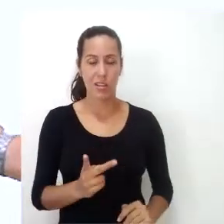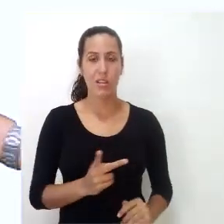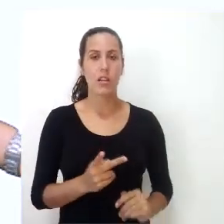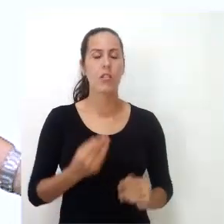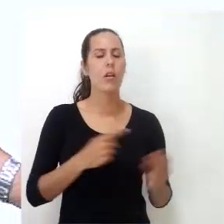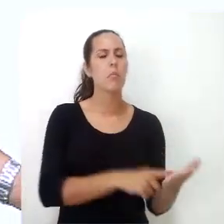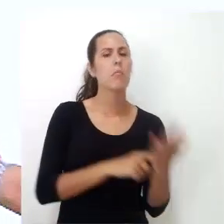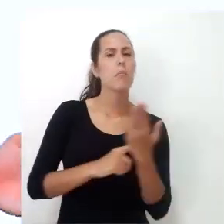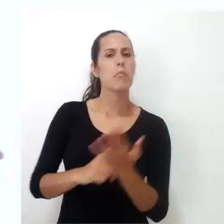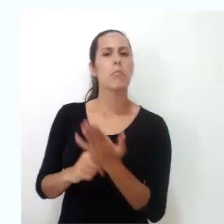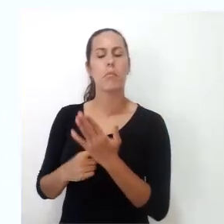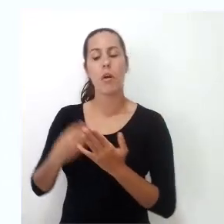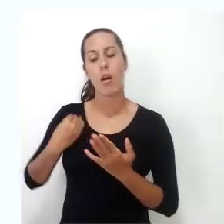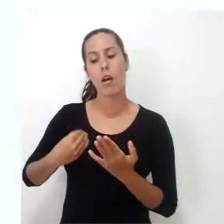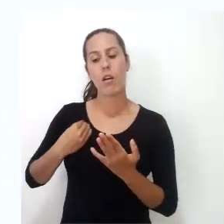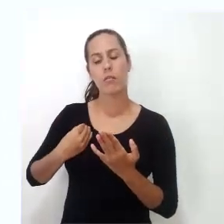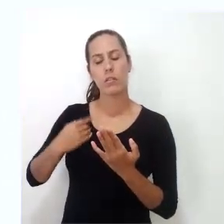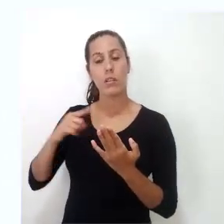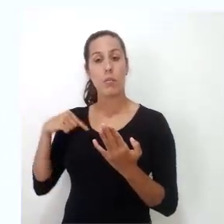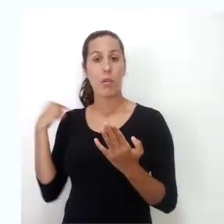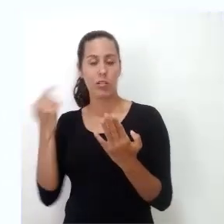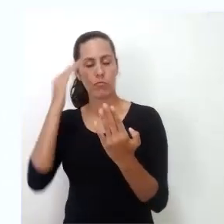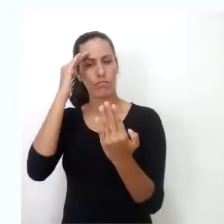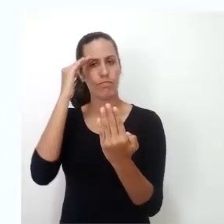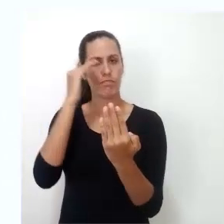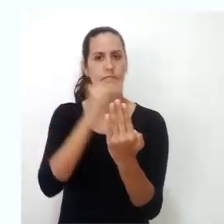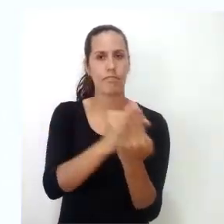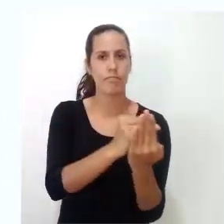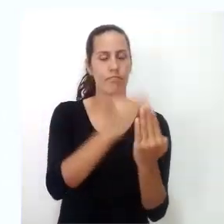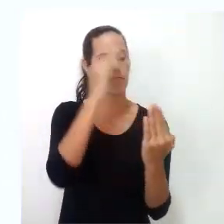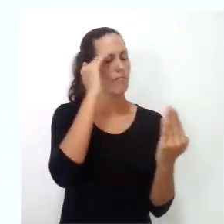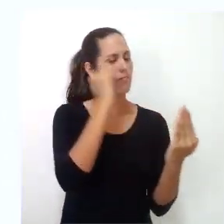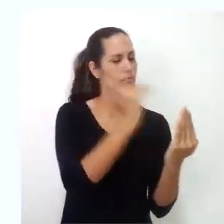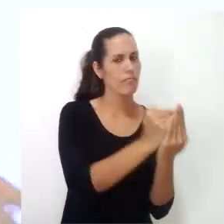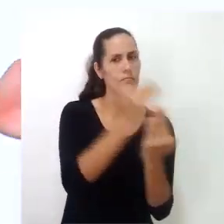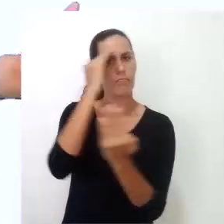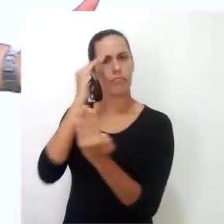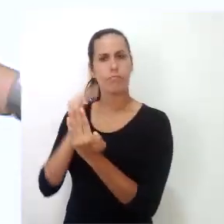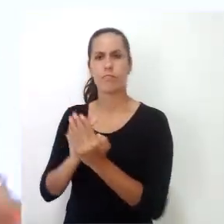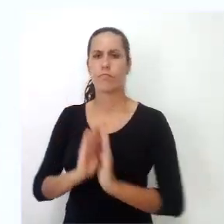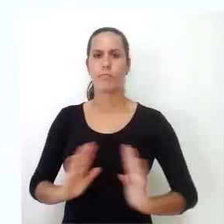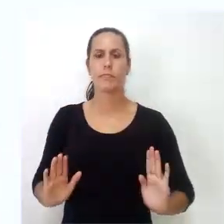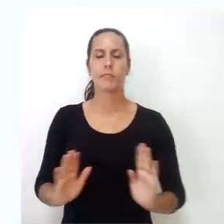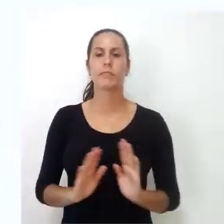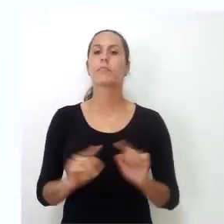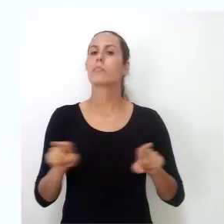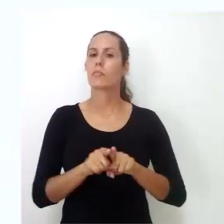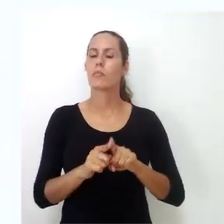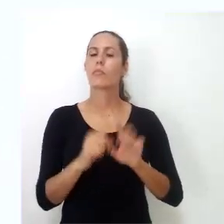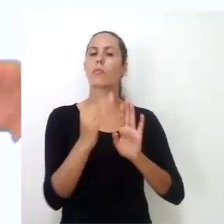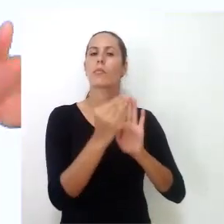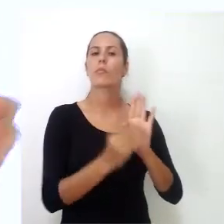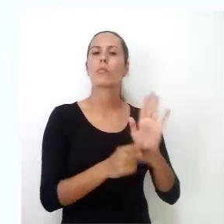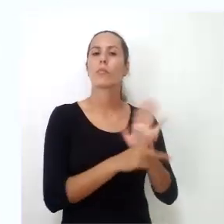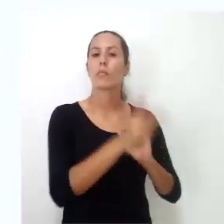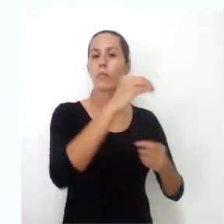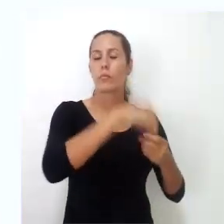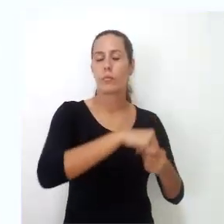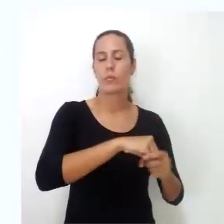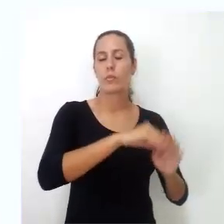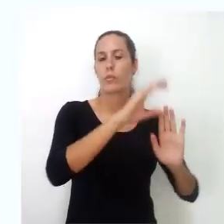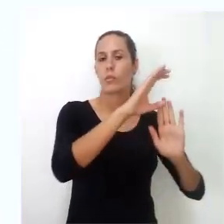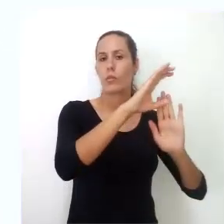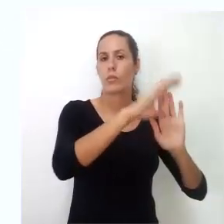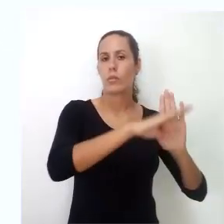Repito, direitos, deveres. Lembrar também, como o assunto é, claro, do componente língua portuguesa, há